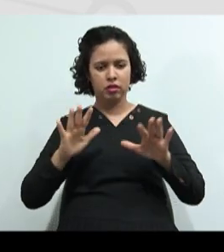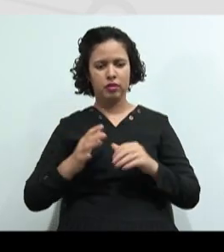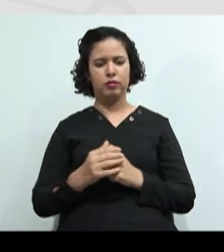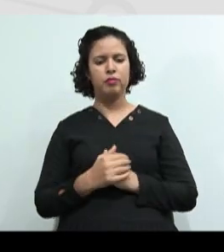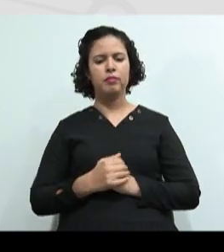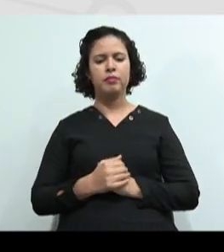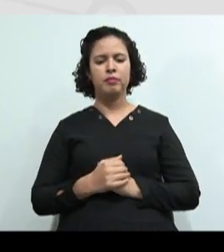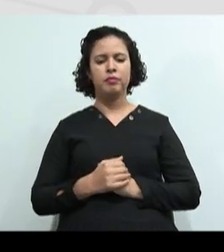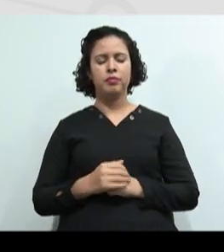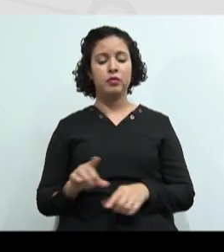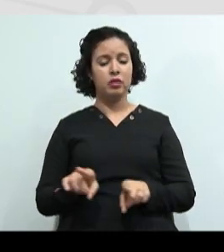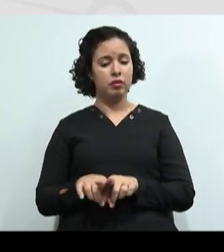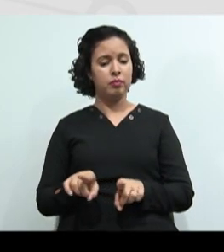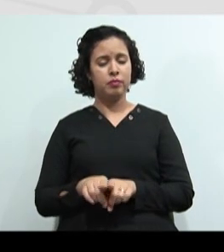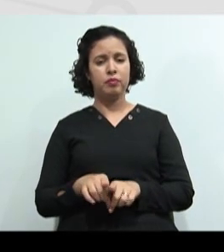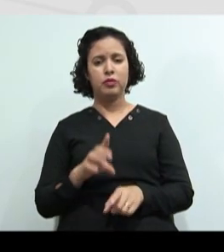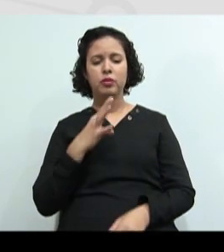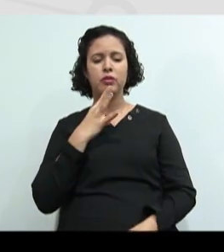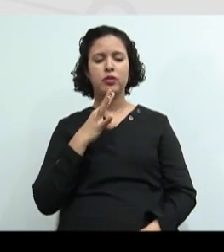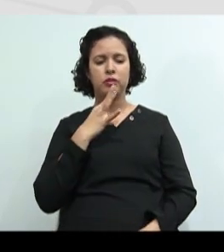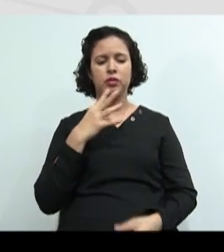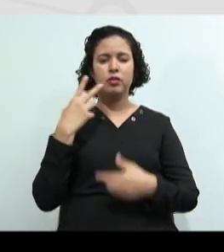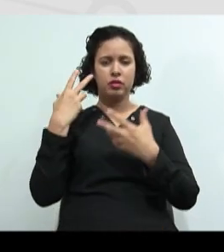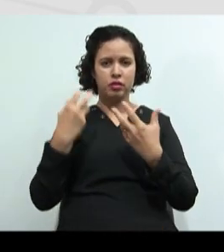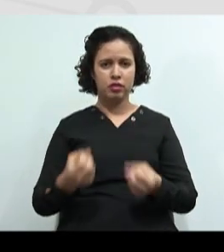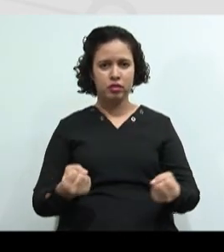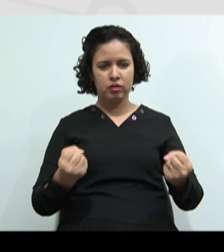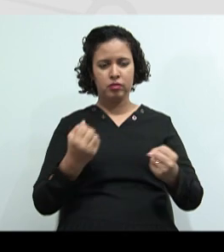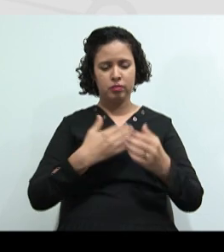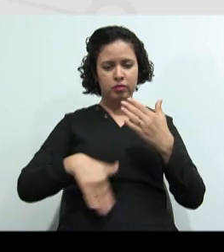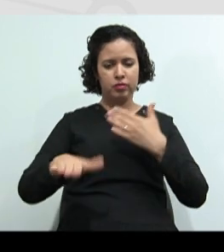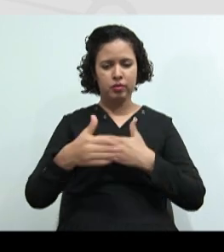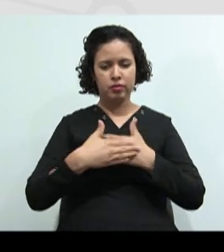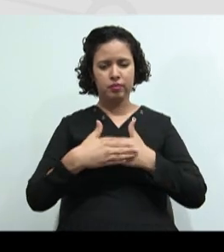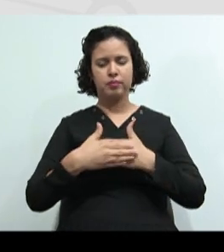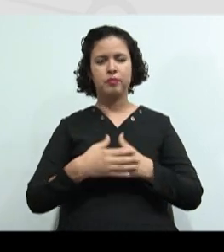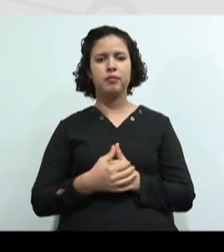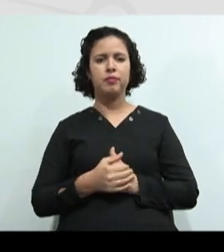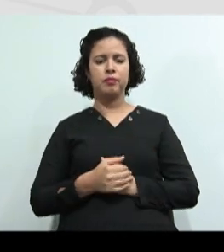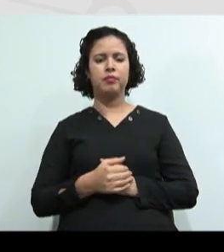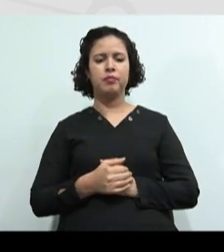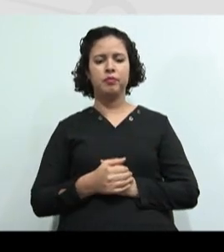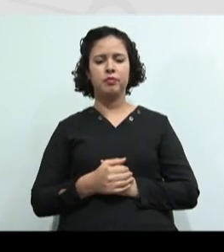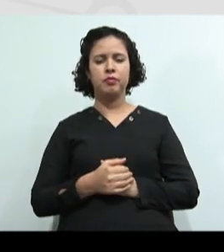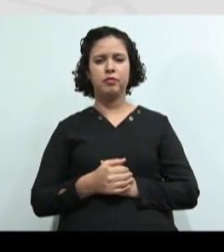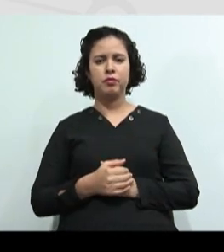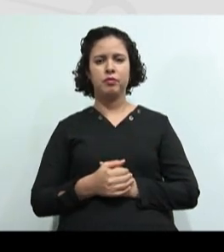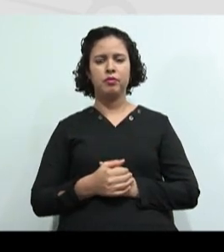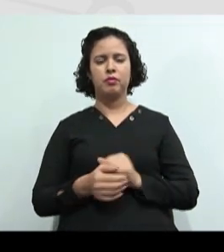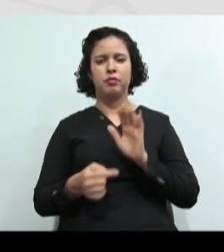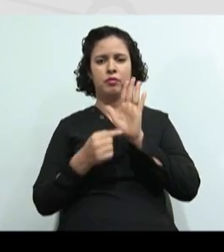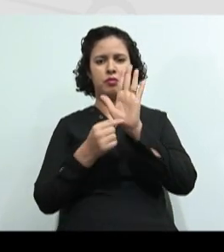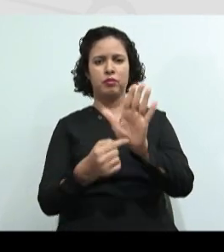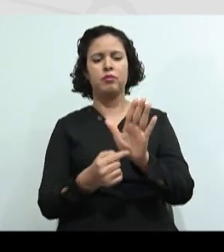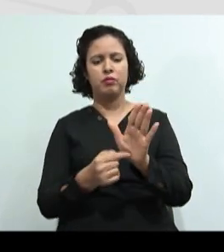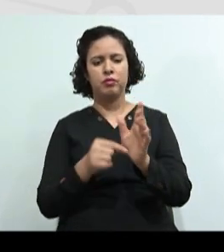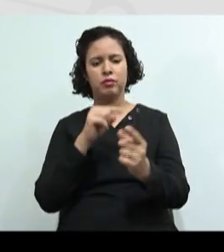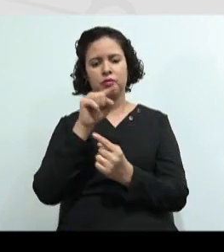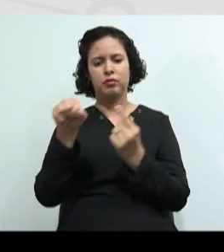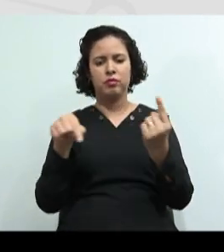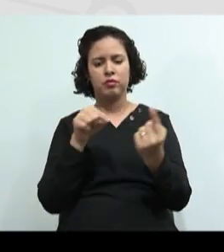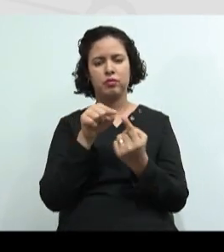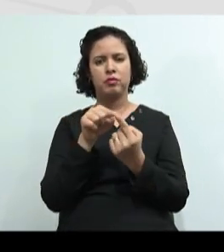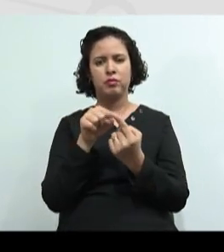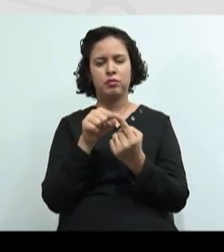também precisam ser conhecidos e aceitos por todos, tá? Estabelecer objetivos e desafios é básico